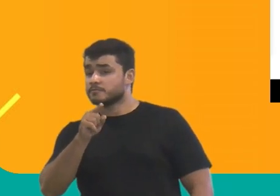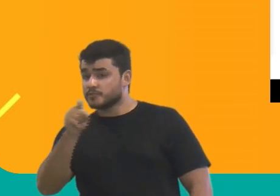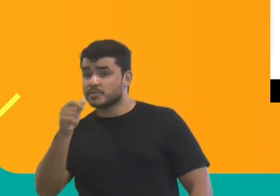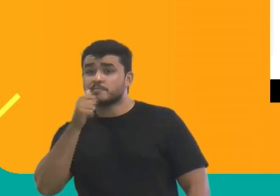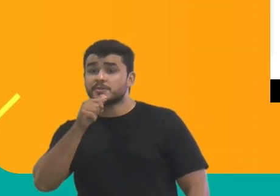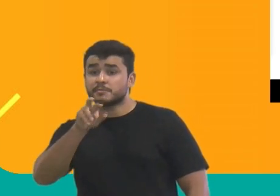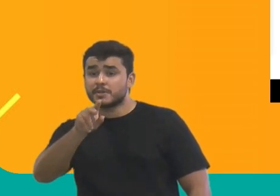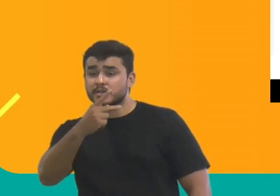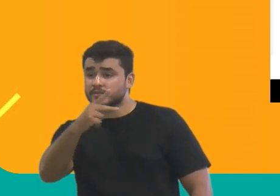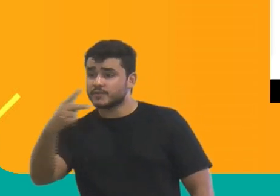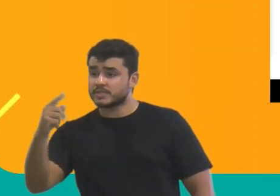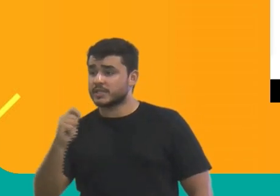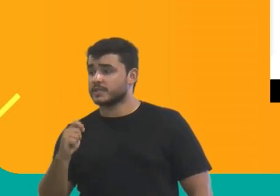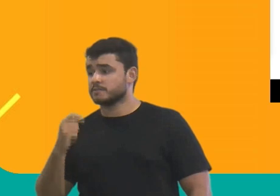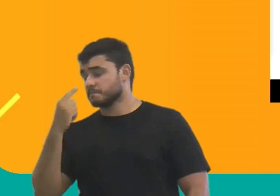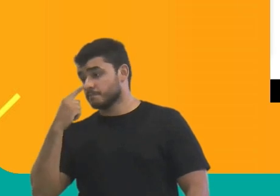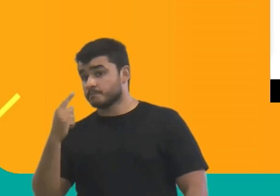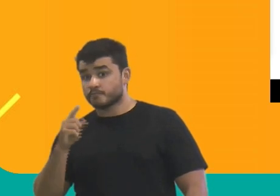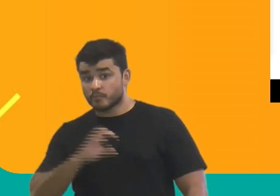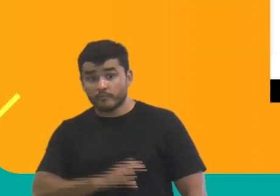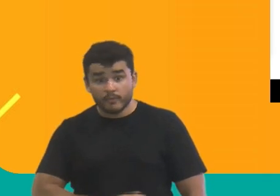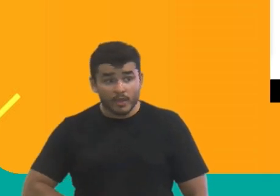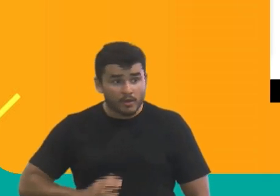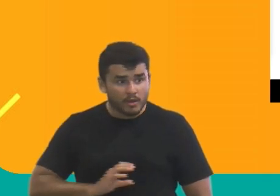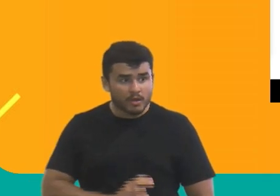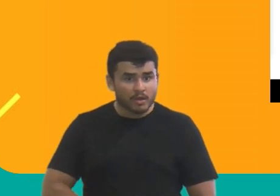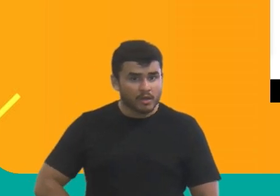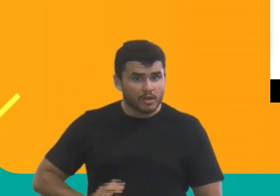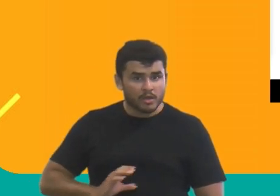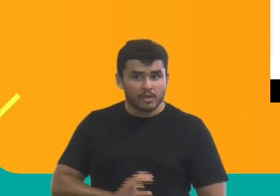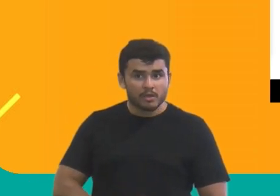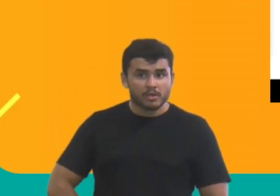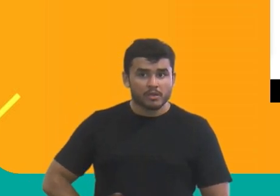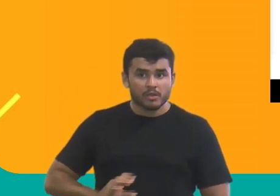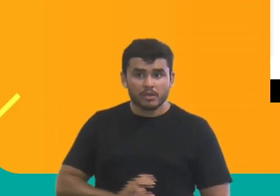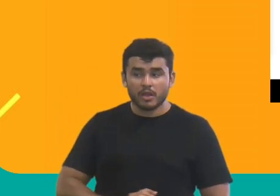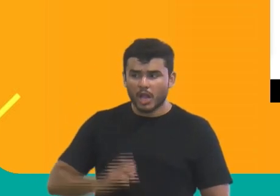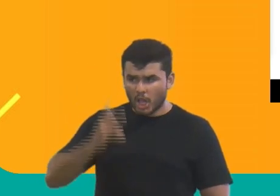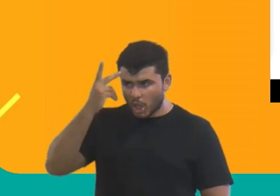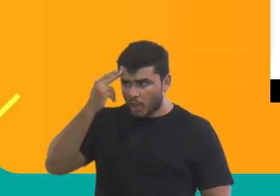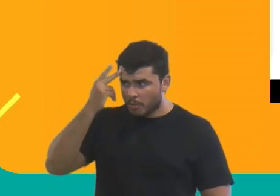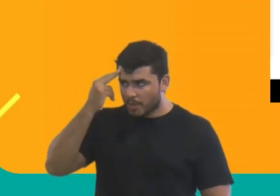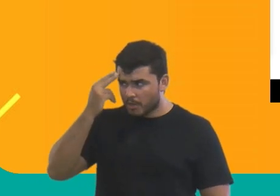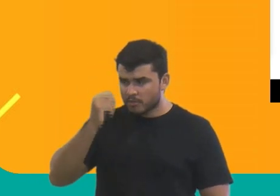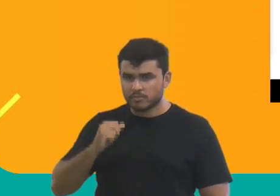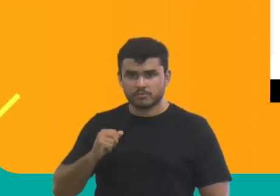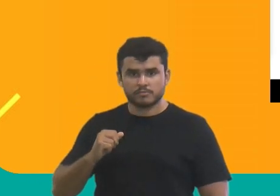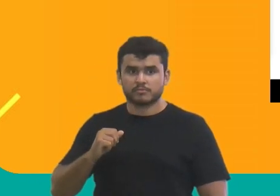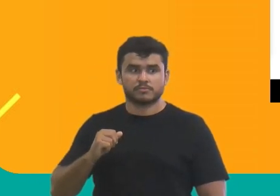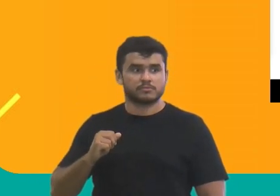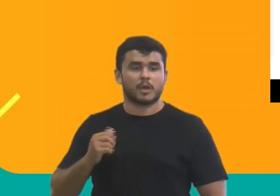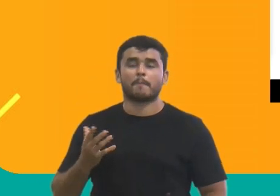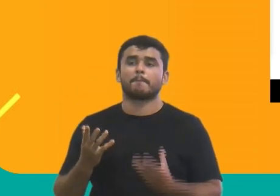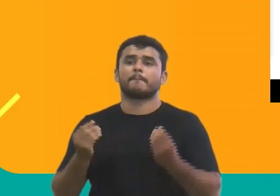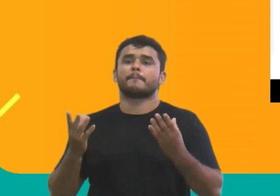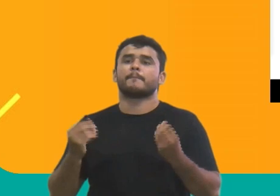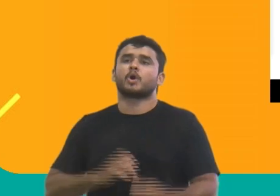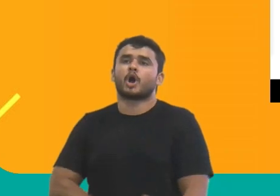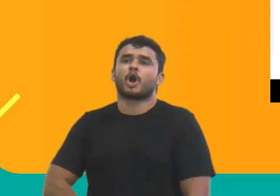Gente, cólica não é normal. Jamais pode